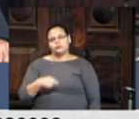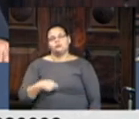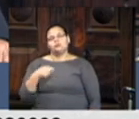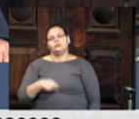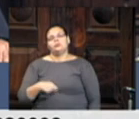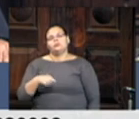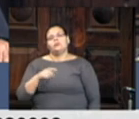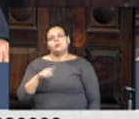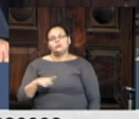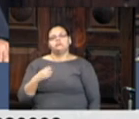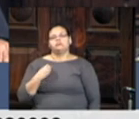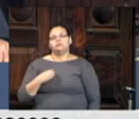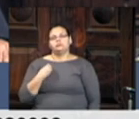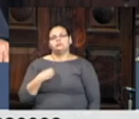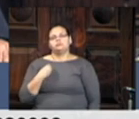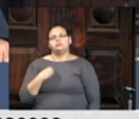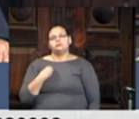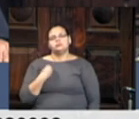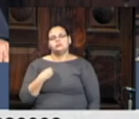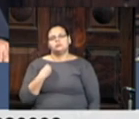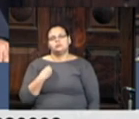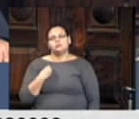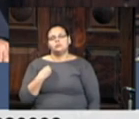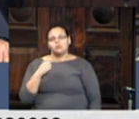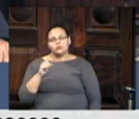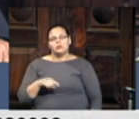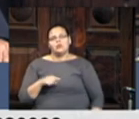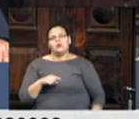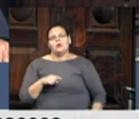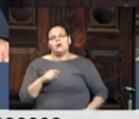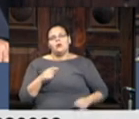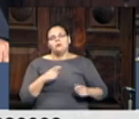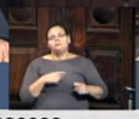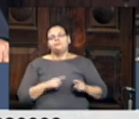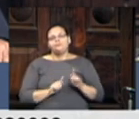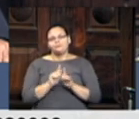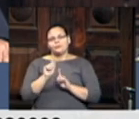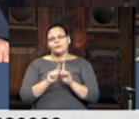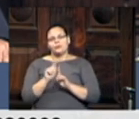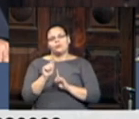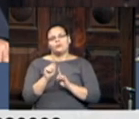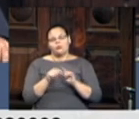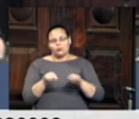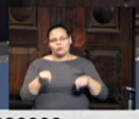participar das áreas licitadas no pré-sal.